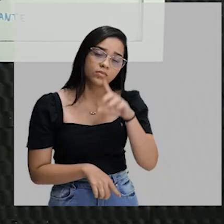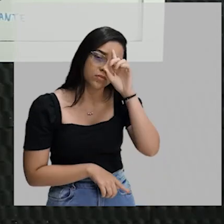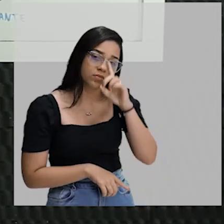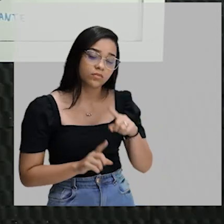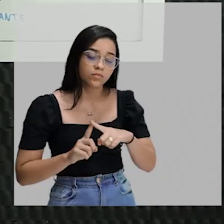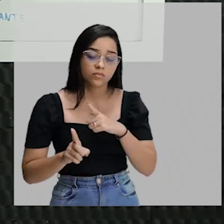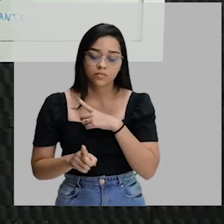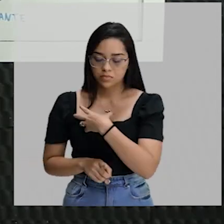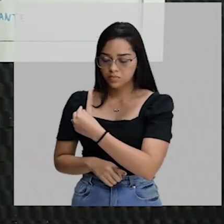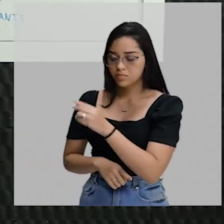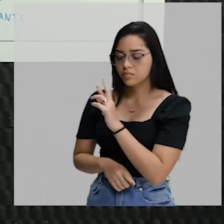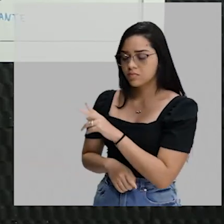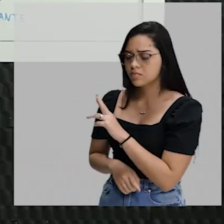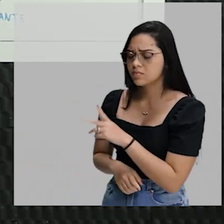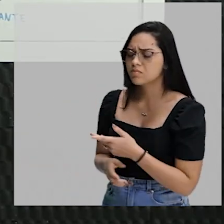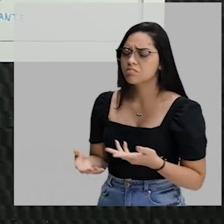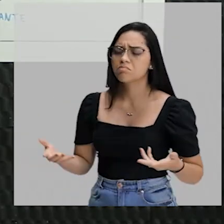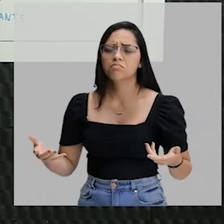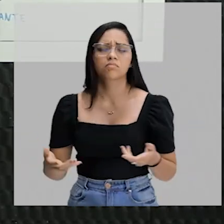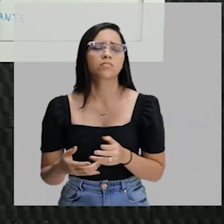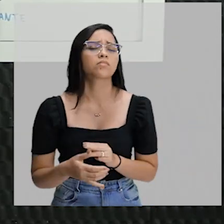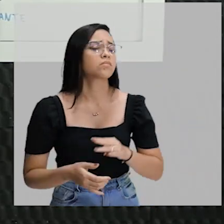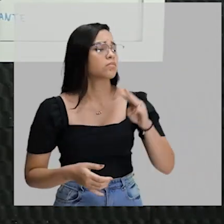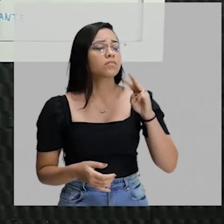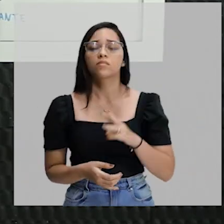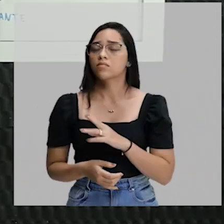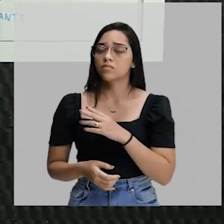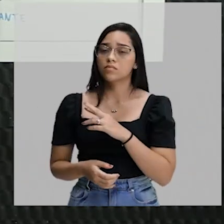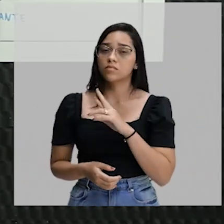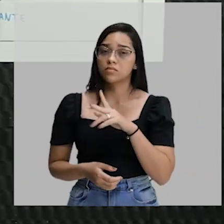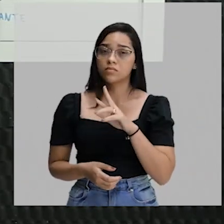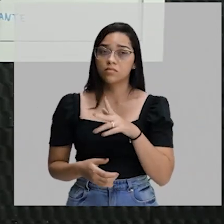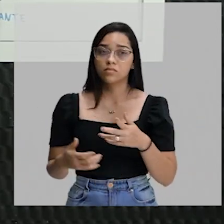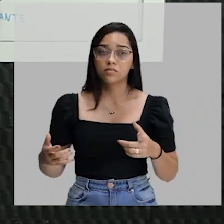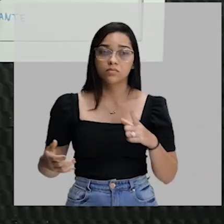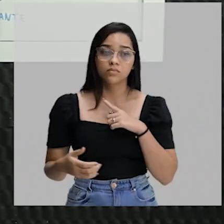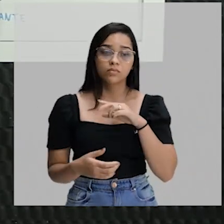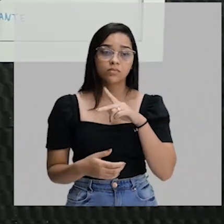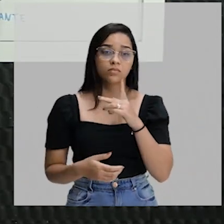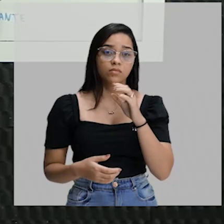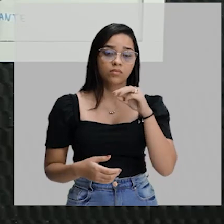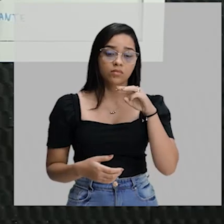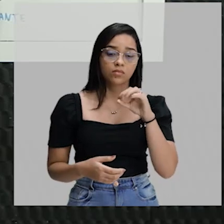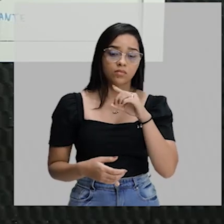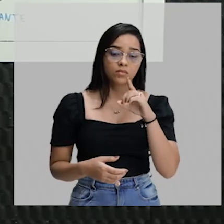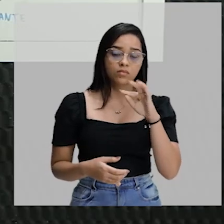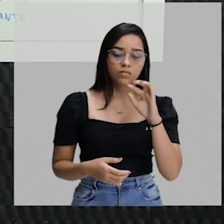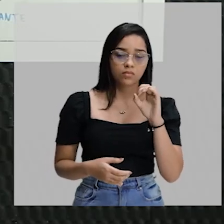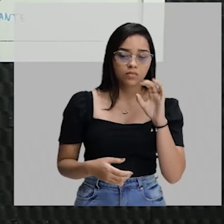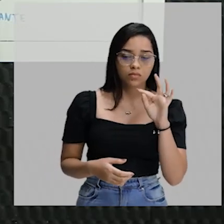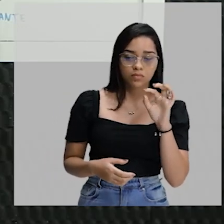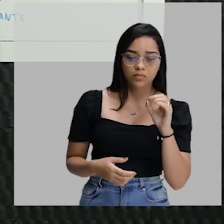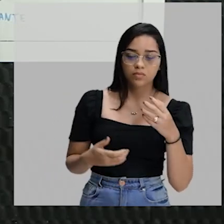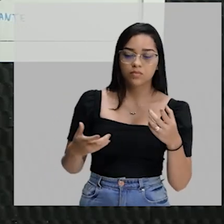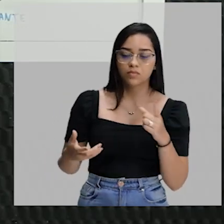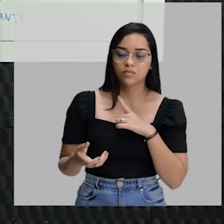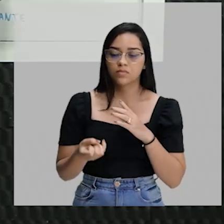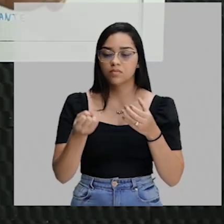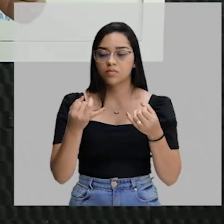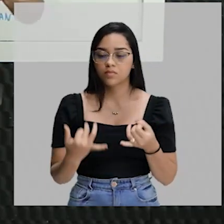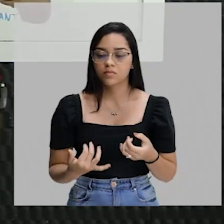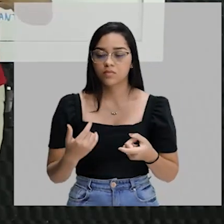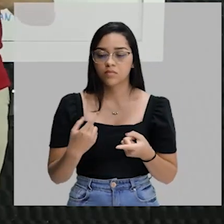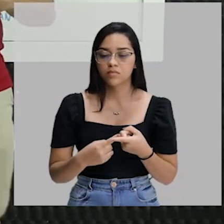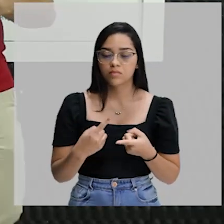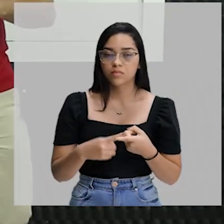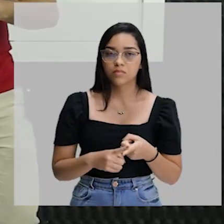mas gerou um filho diferente. Veja, quem é diferente aqui é o quê? Homozigoto recessivo. Então, isso aqui explica por